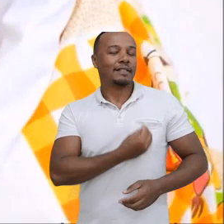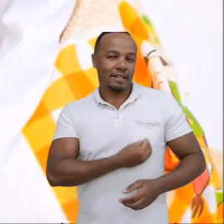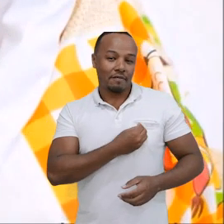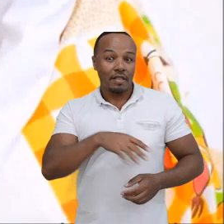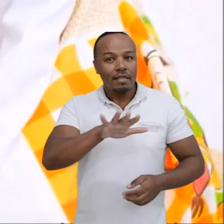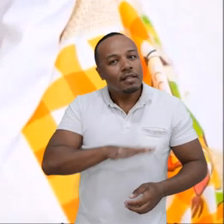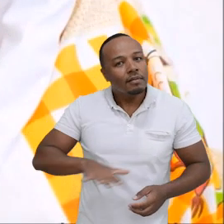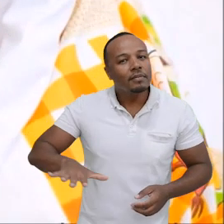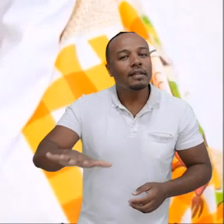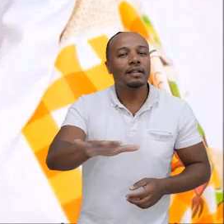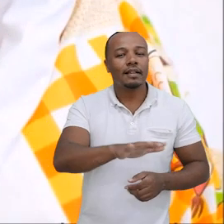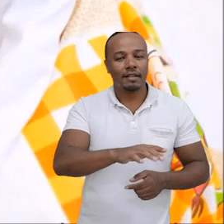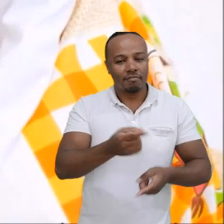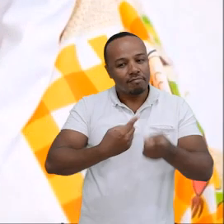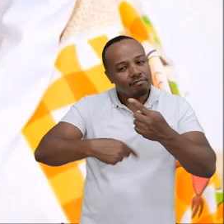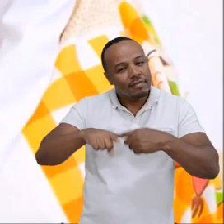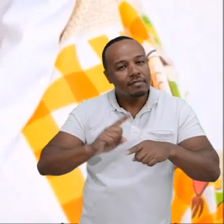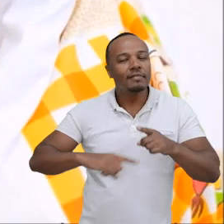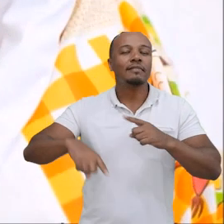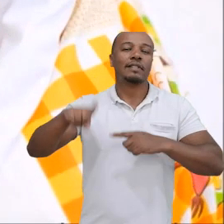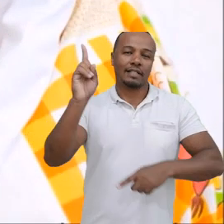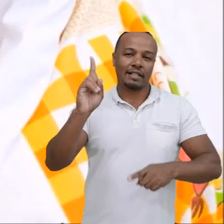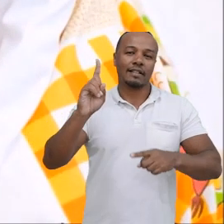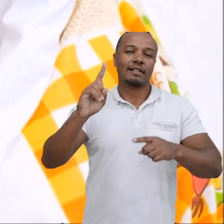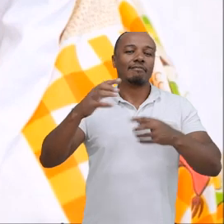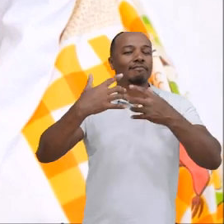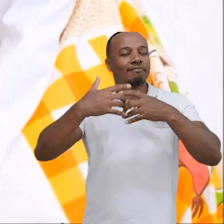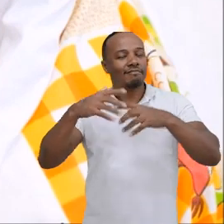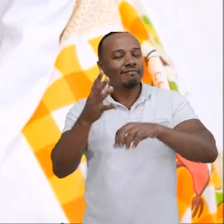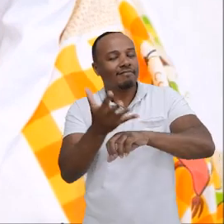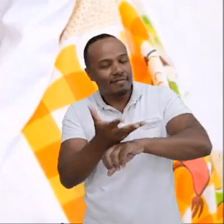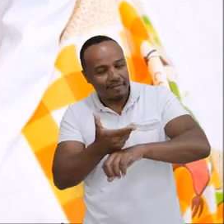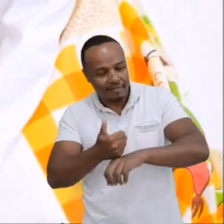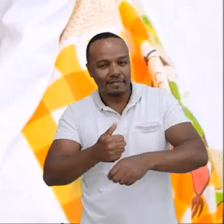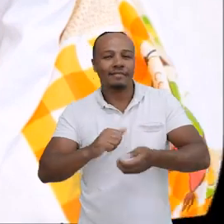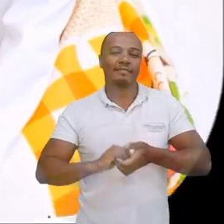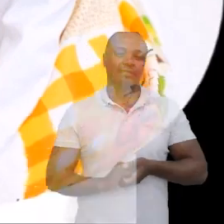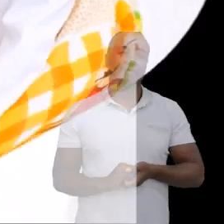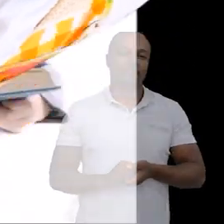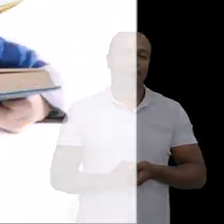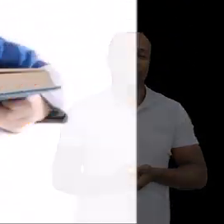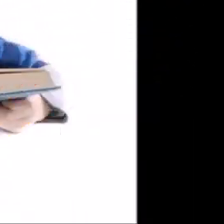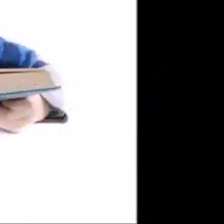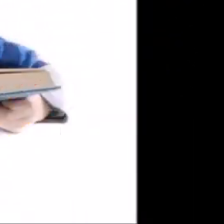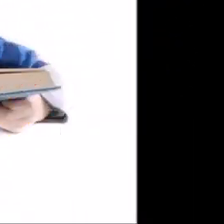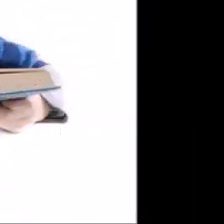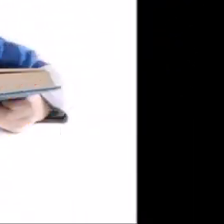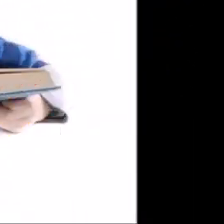experiências do ambiente para se tornar mais e mais eficiente.